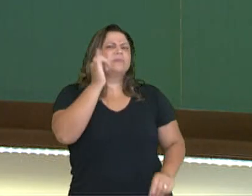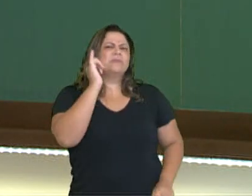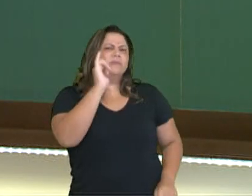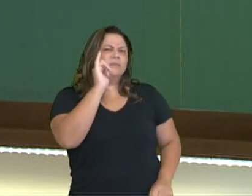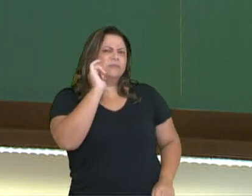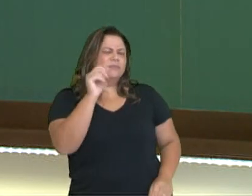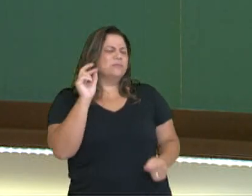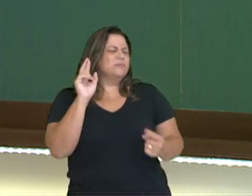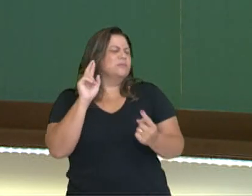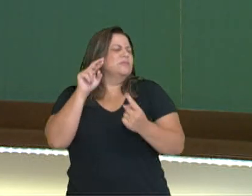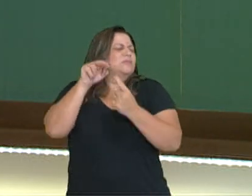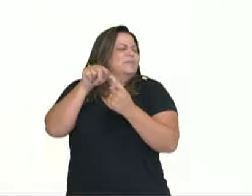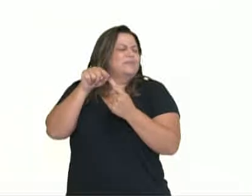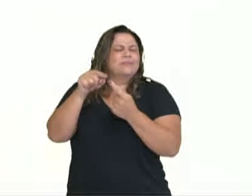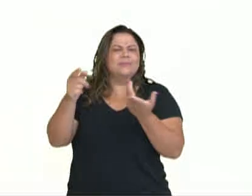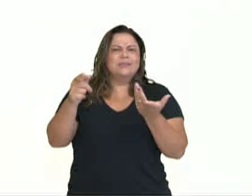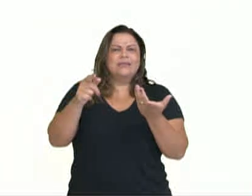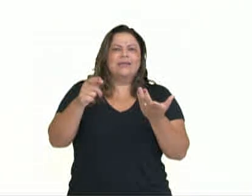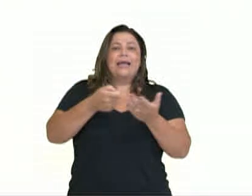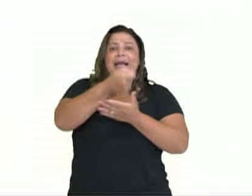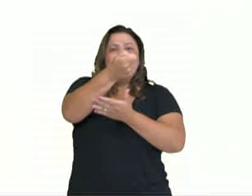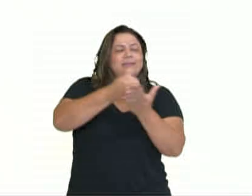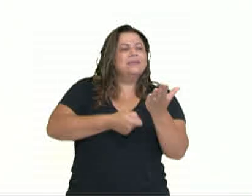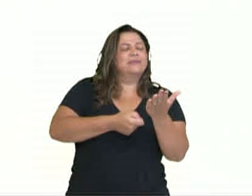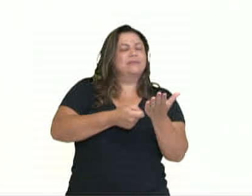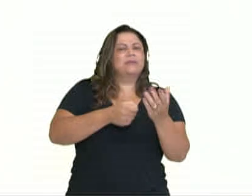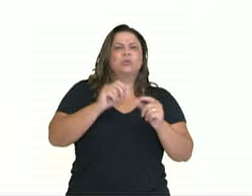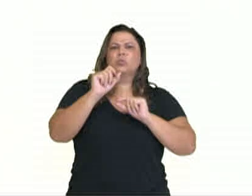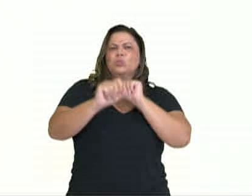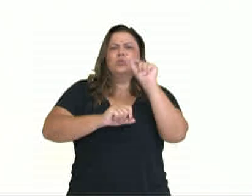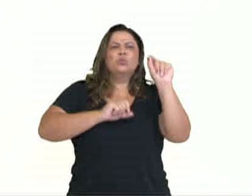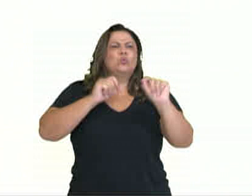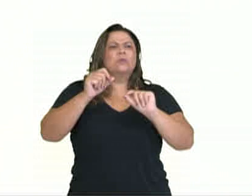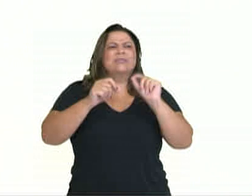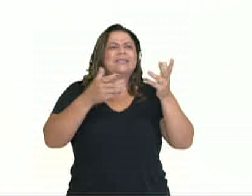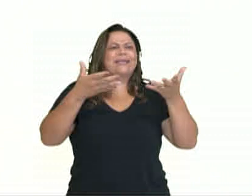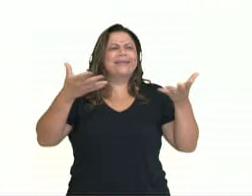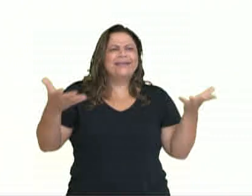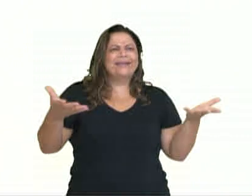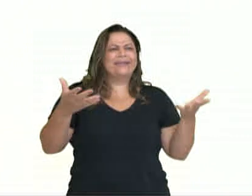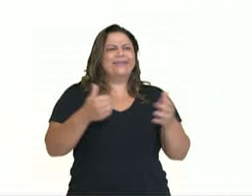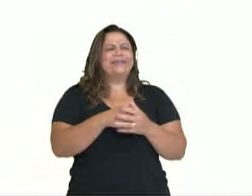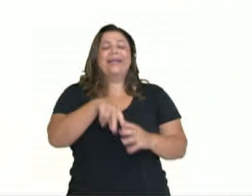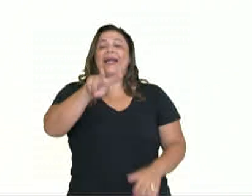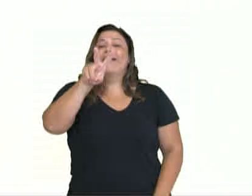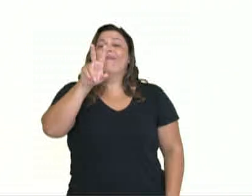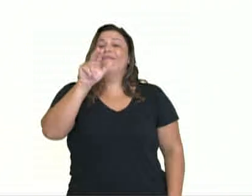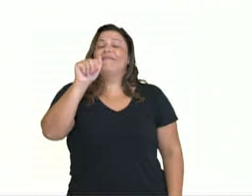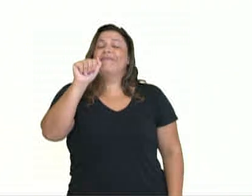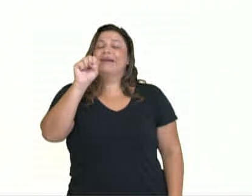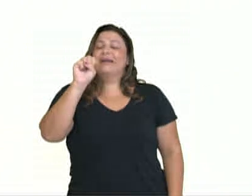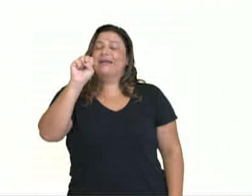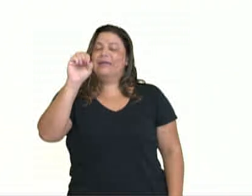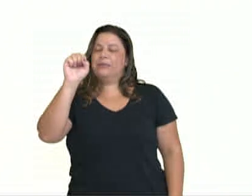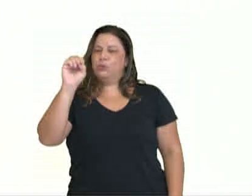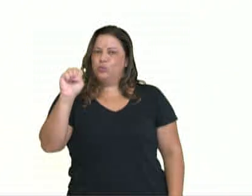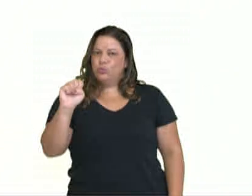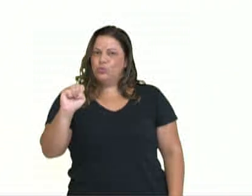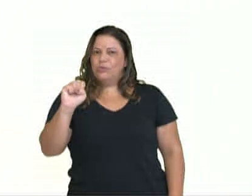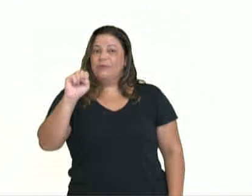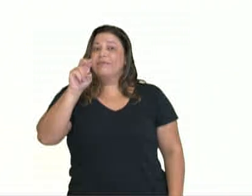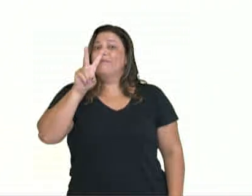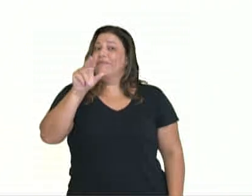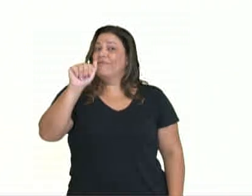no trecho a seguir? O que seriam os vasos comunicantes? Mas os laços, os tais